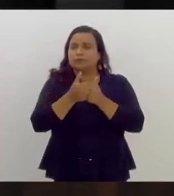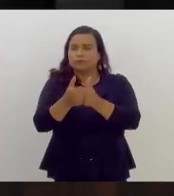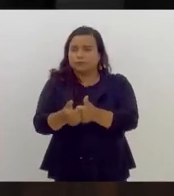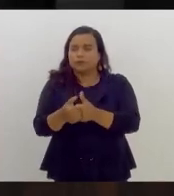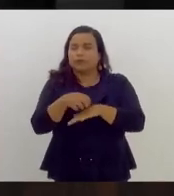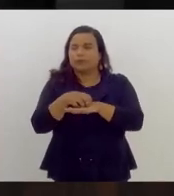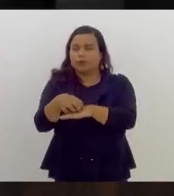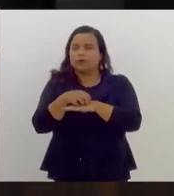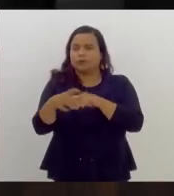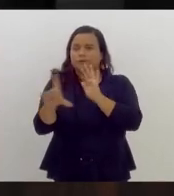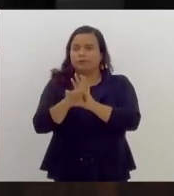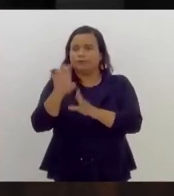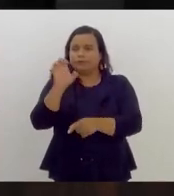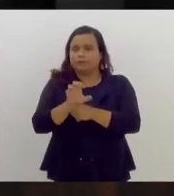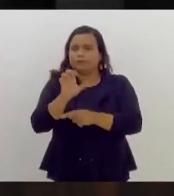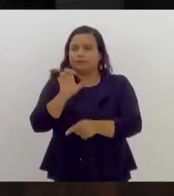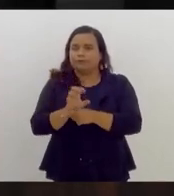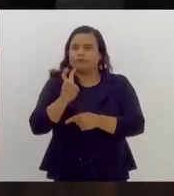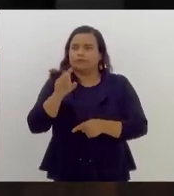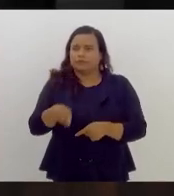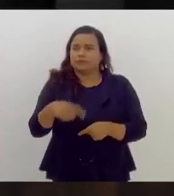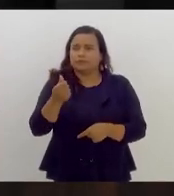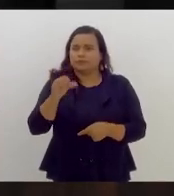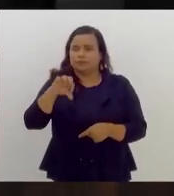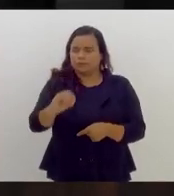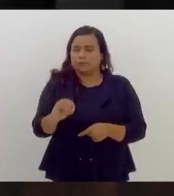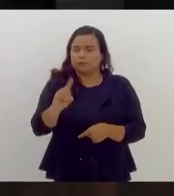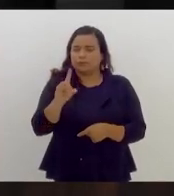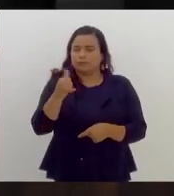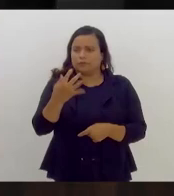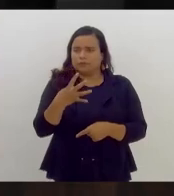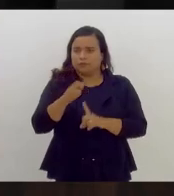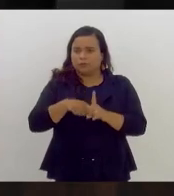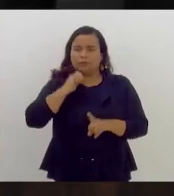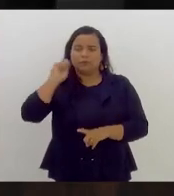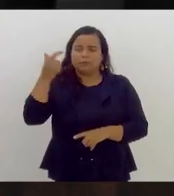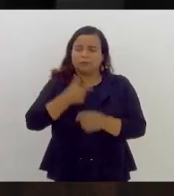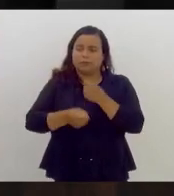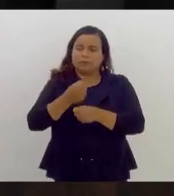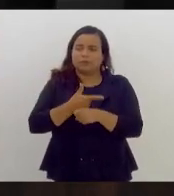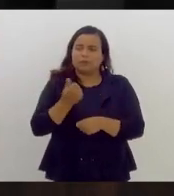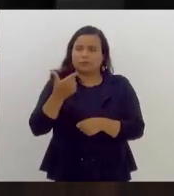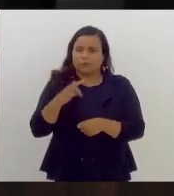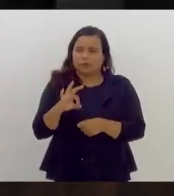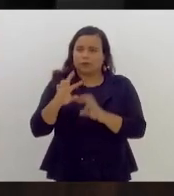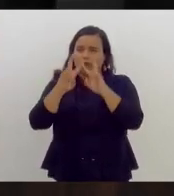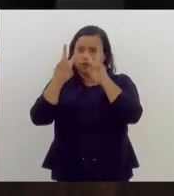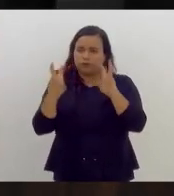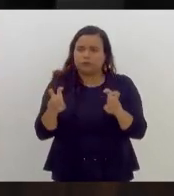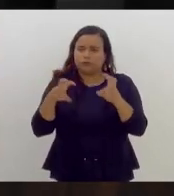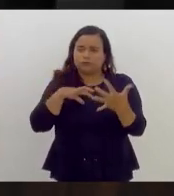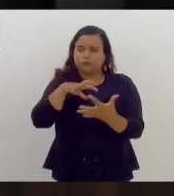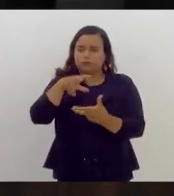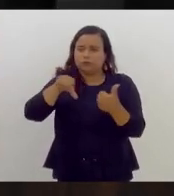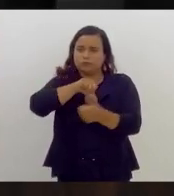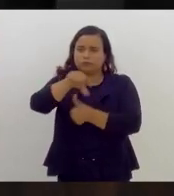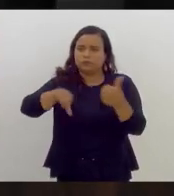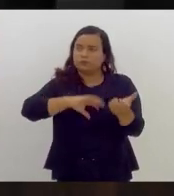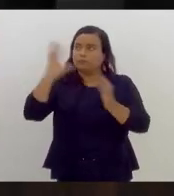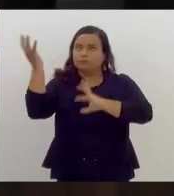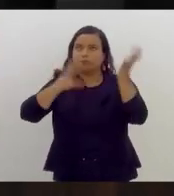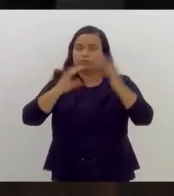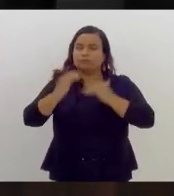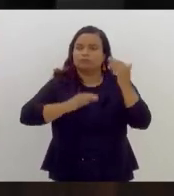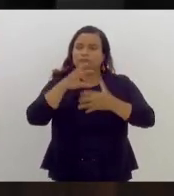Estadual 5.690, de 14 de abril de 2010, Política Estadual sobre Mudança Global do Clima e